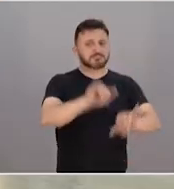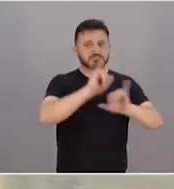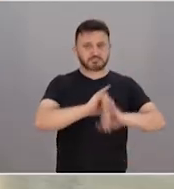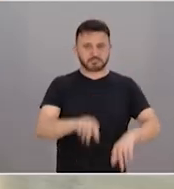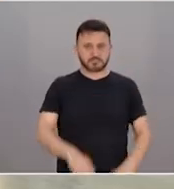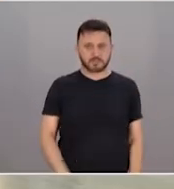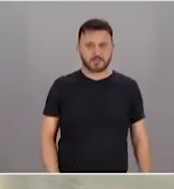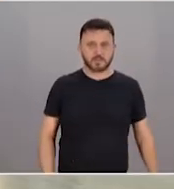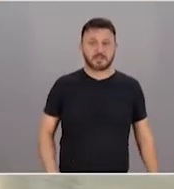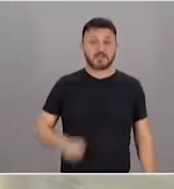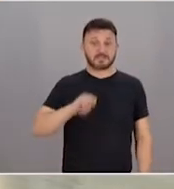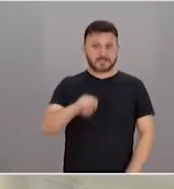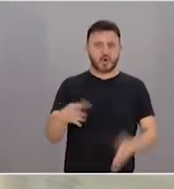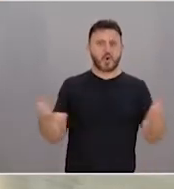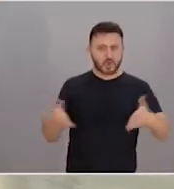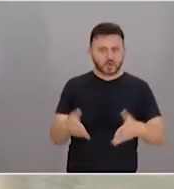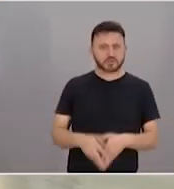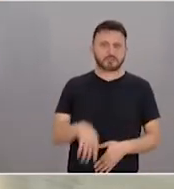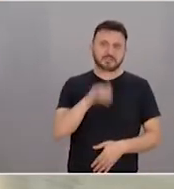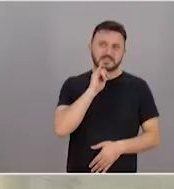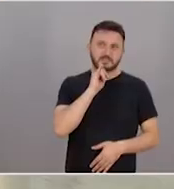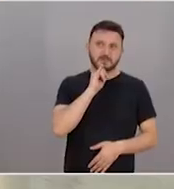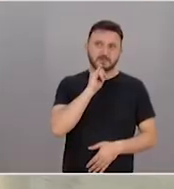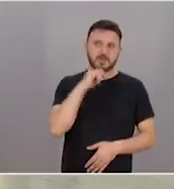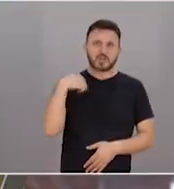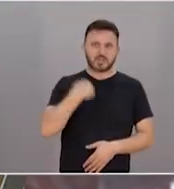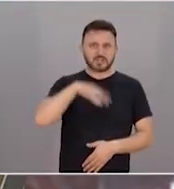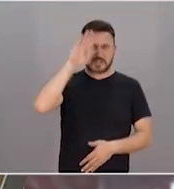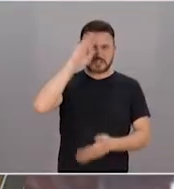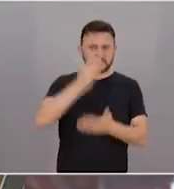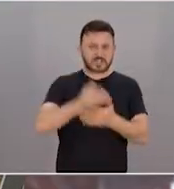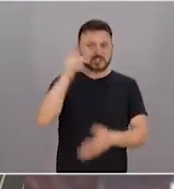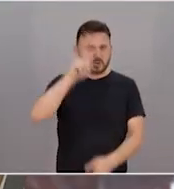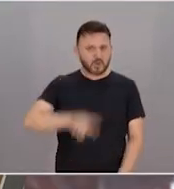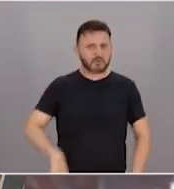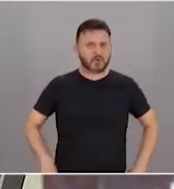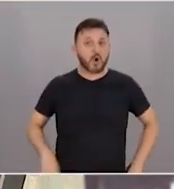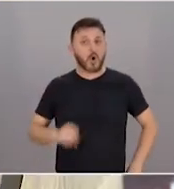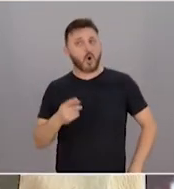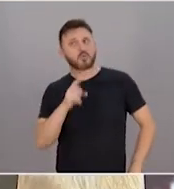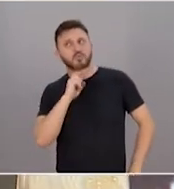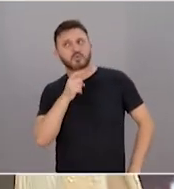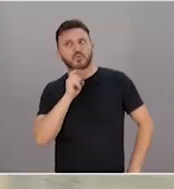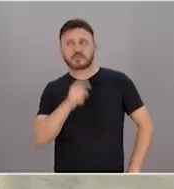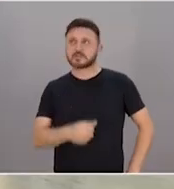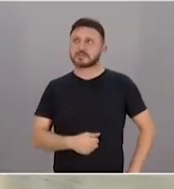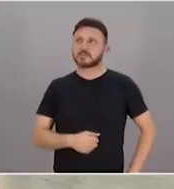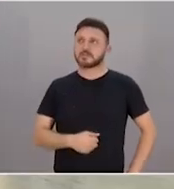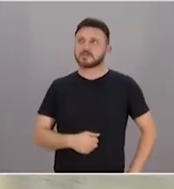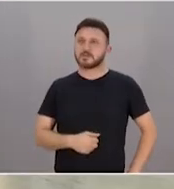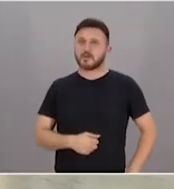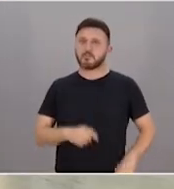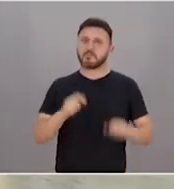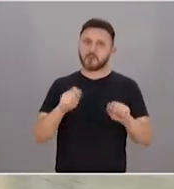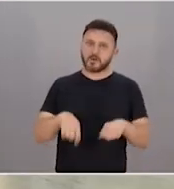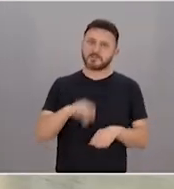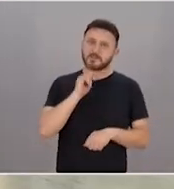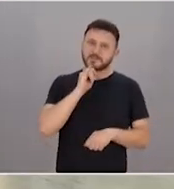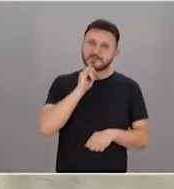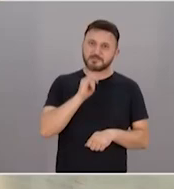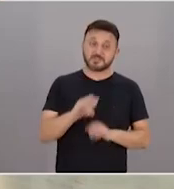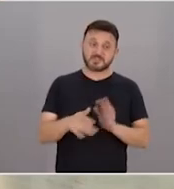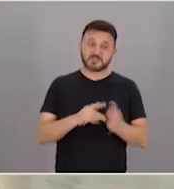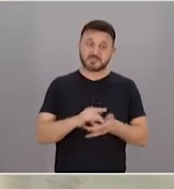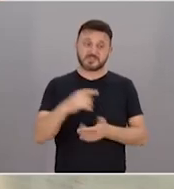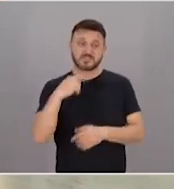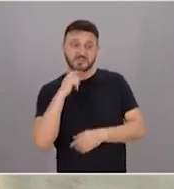podia, se fosse a gente, será que a gente ia acreditar de novo? A gente logo iria dizer: quem traiu uma vez, traiu duas. Quem me negou uma, negou